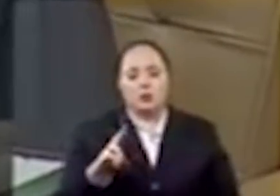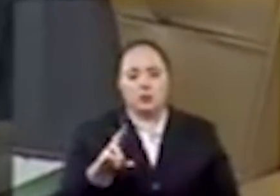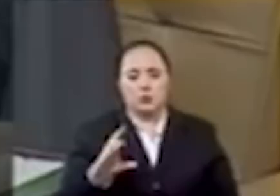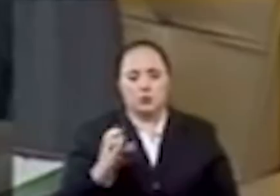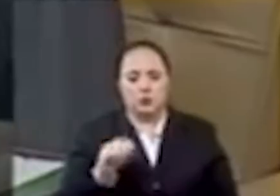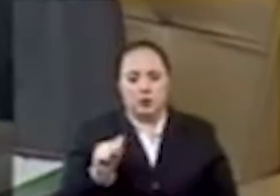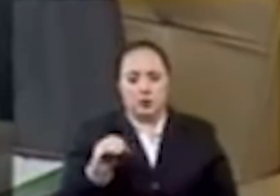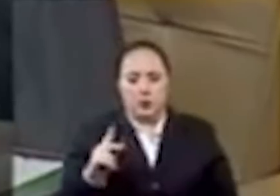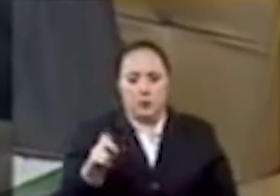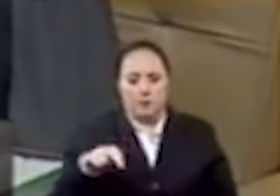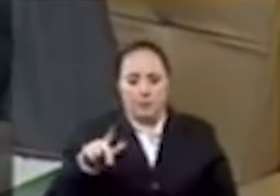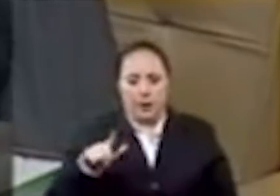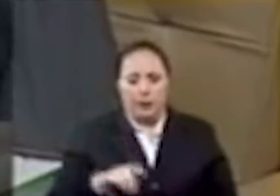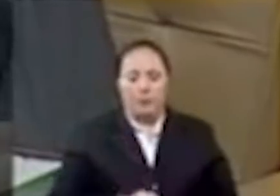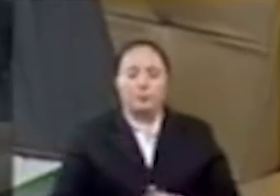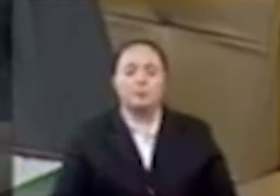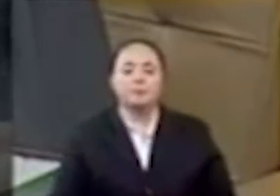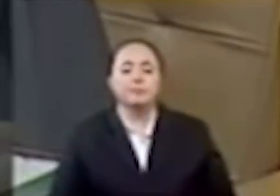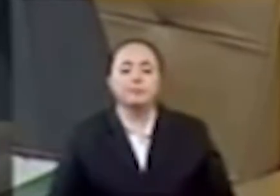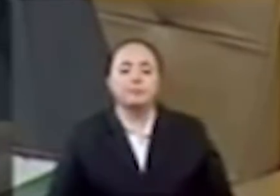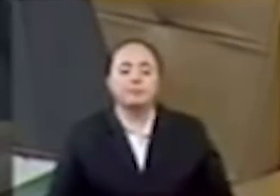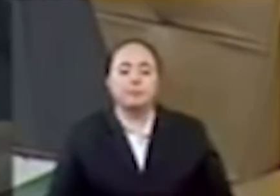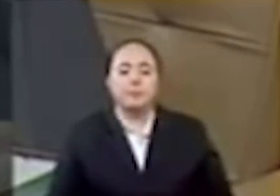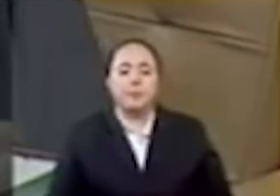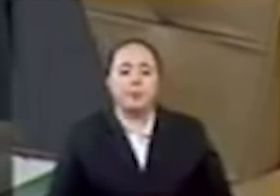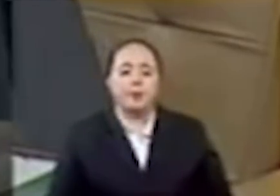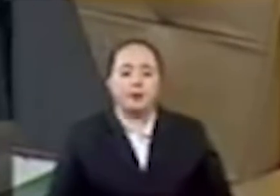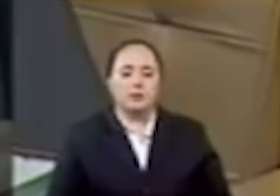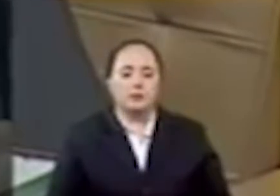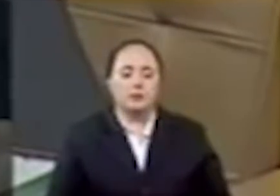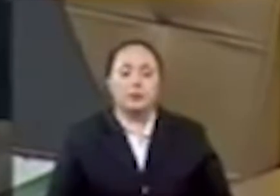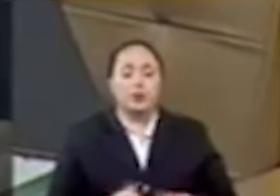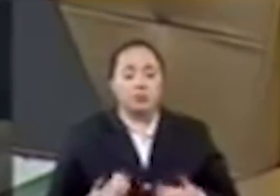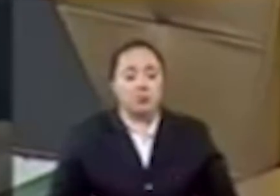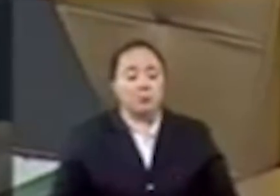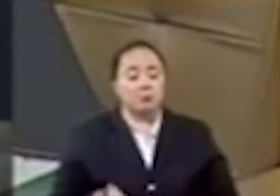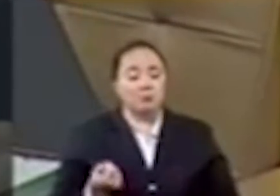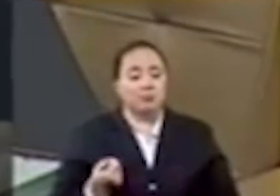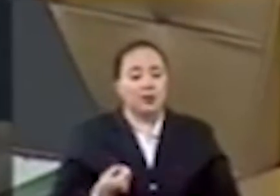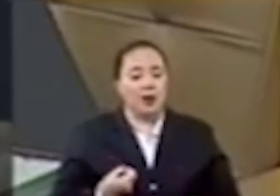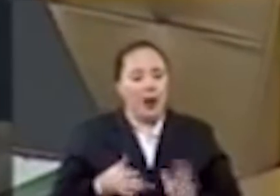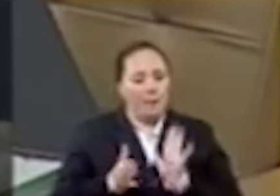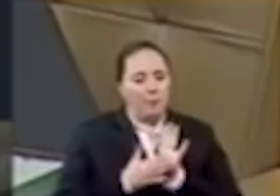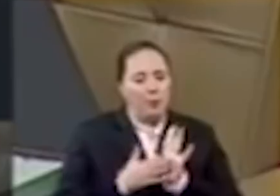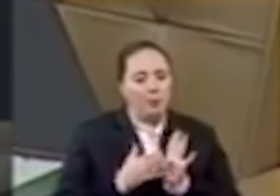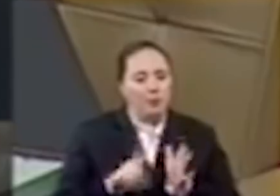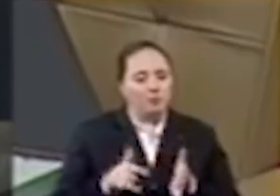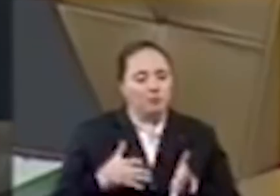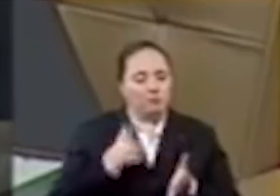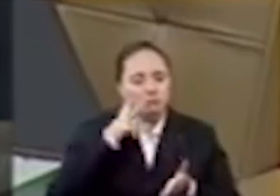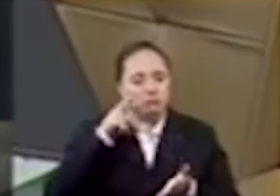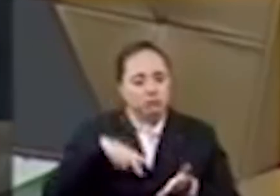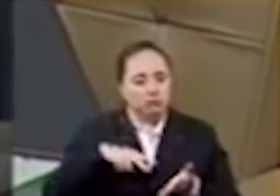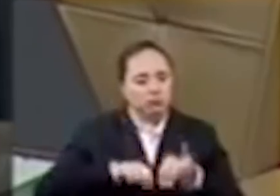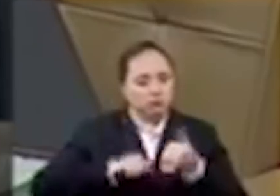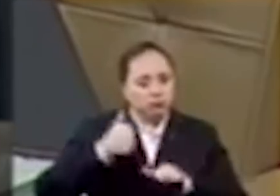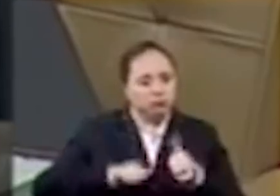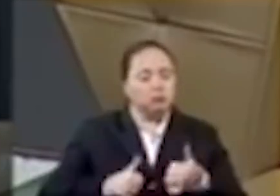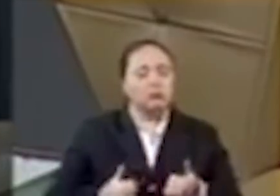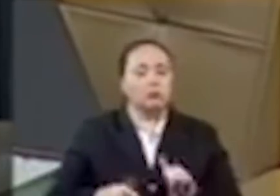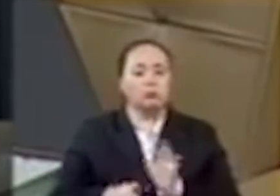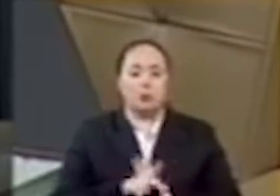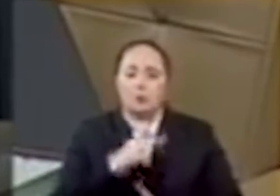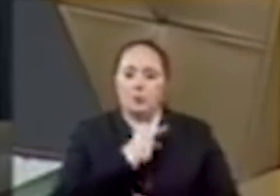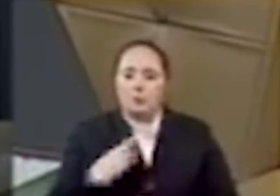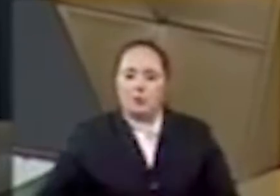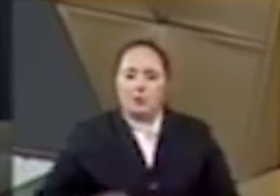então, é submetida à aprovação do presidente da República. De acordo, contudo,